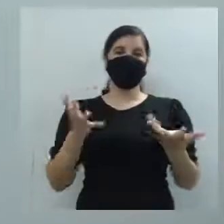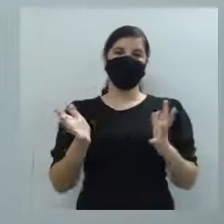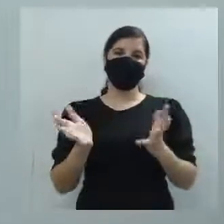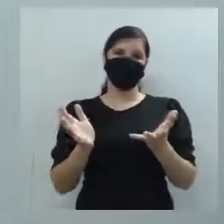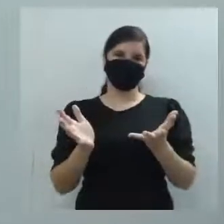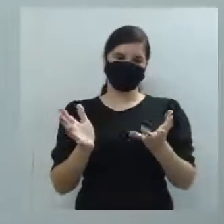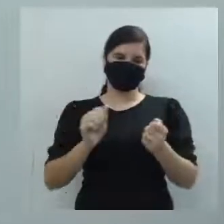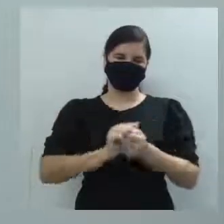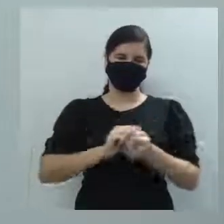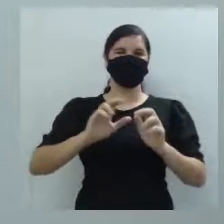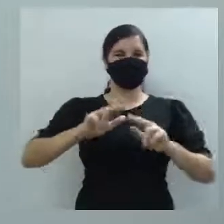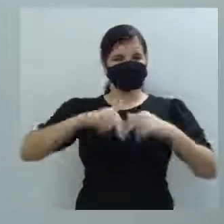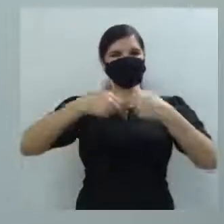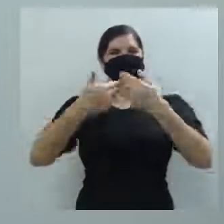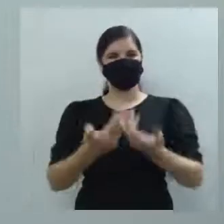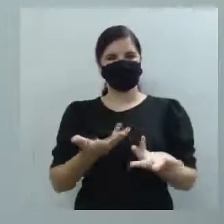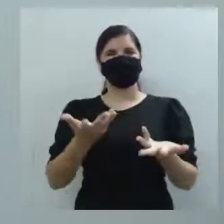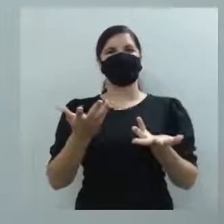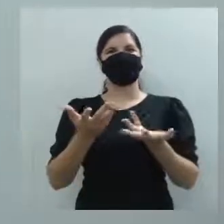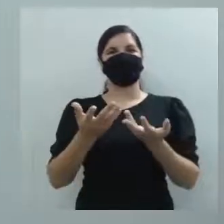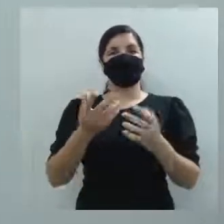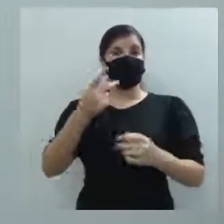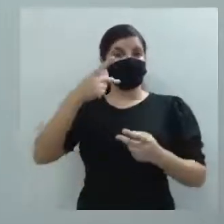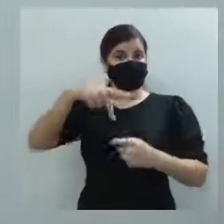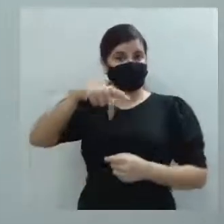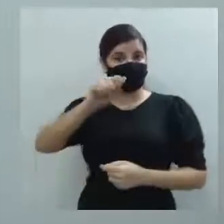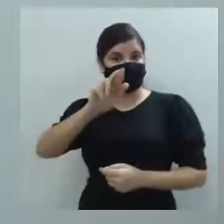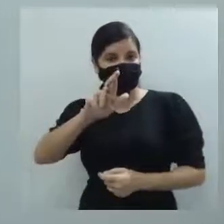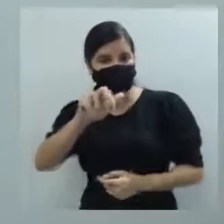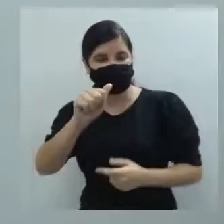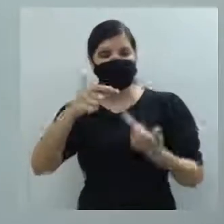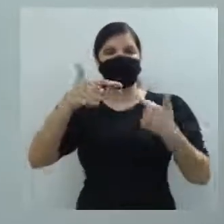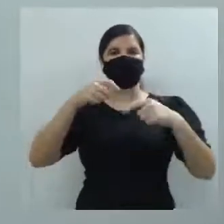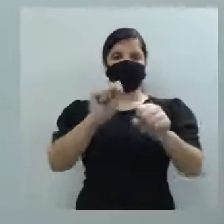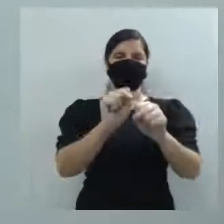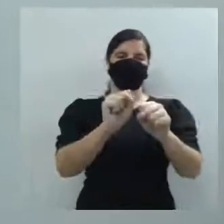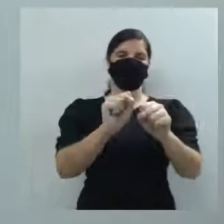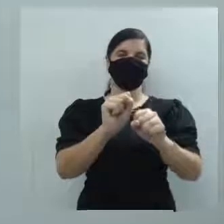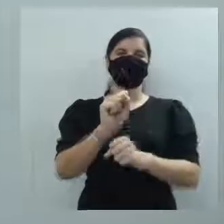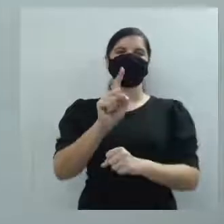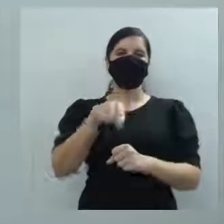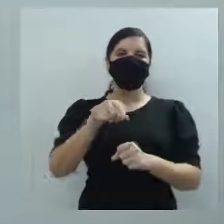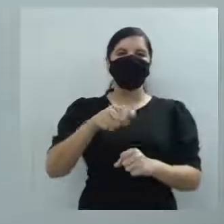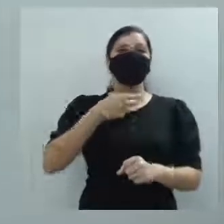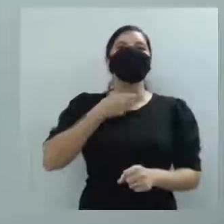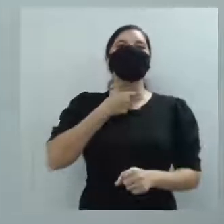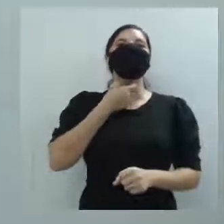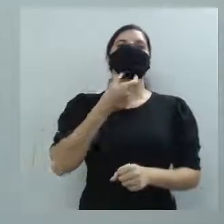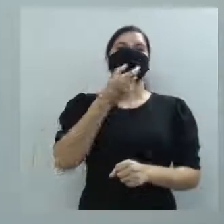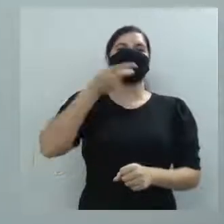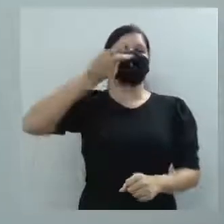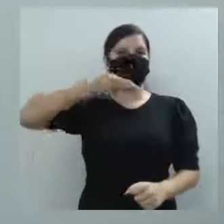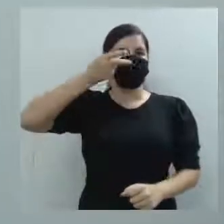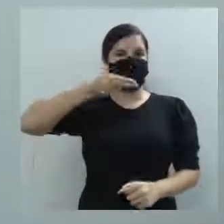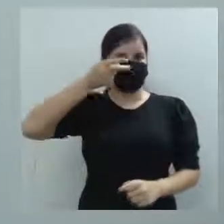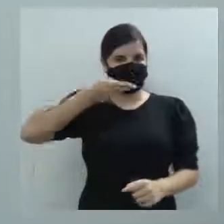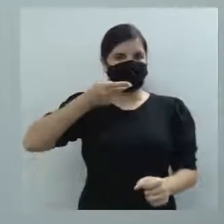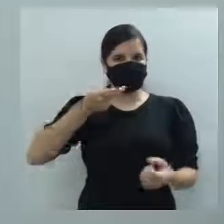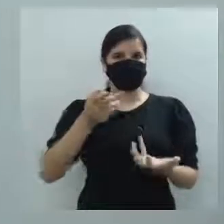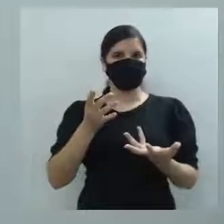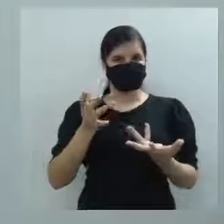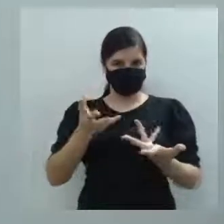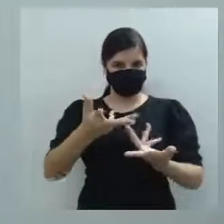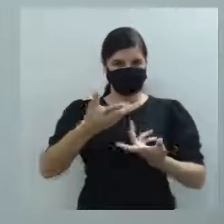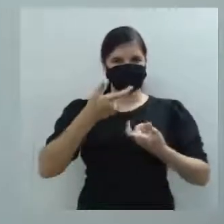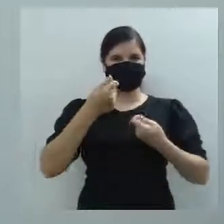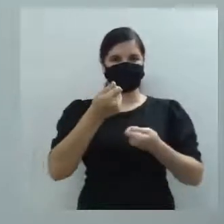mãos. Então é justamente paralinguístico, vai ser o quê? Justamente a entoação, repito, a fluência, os